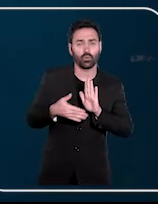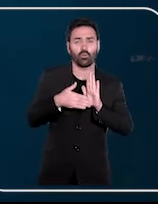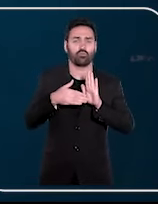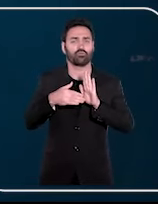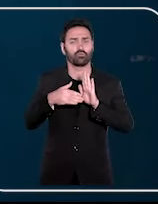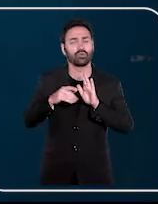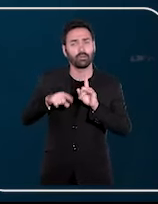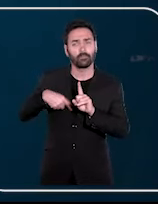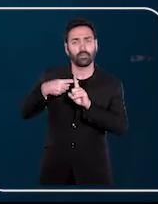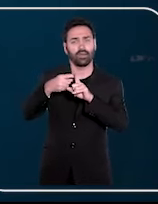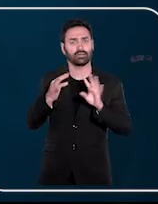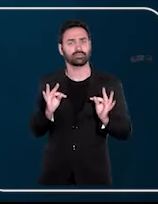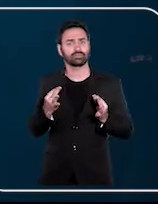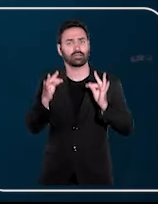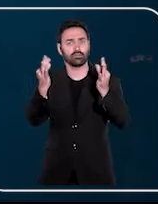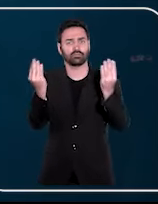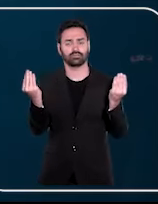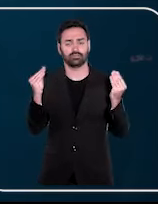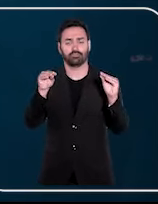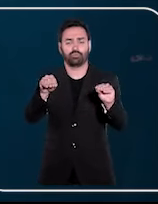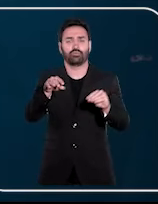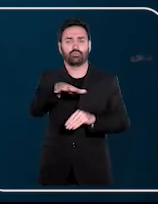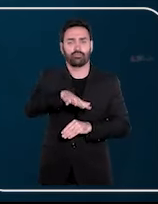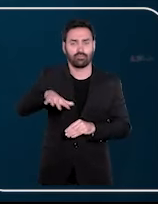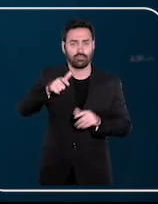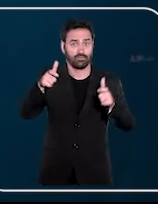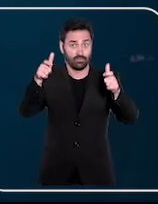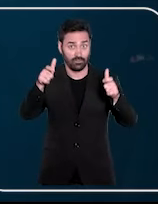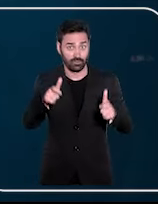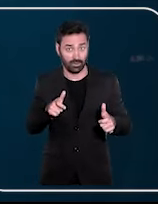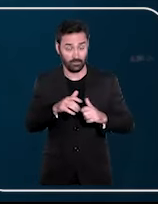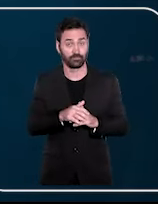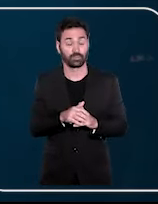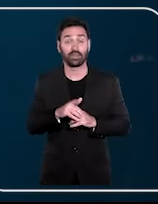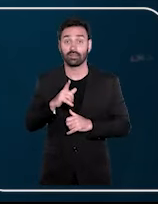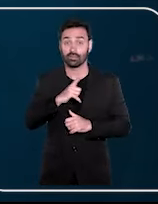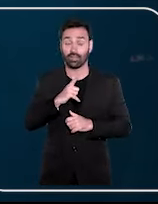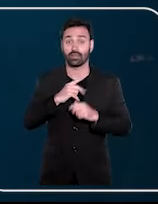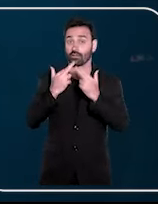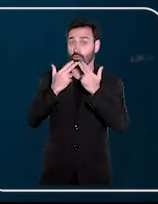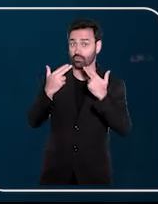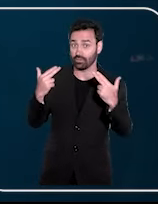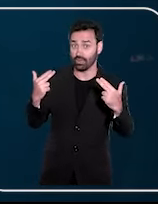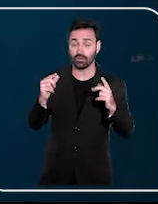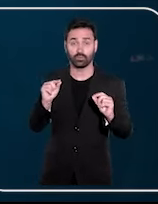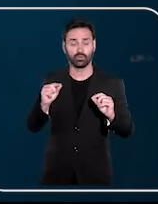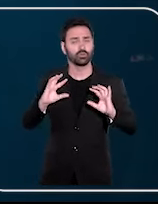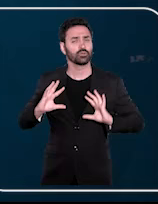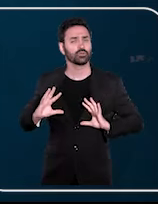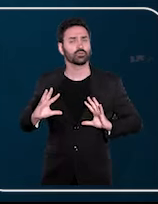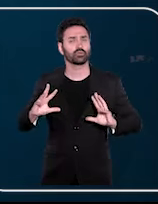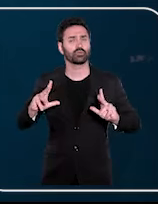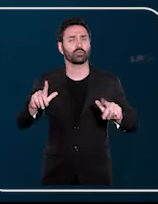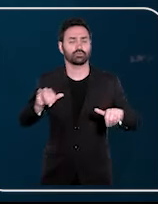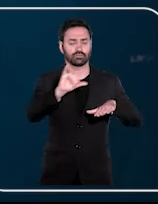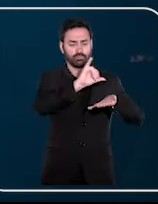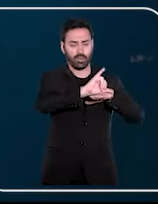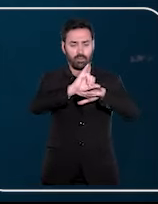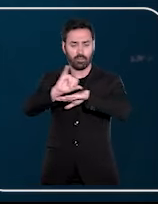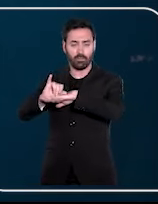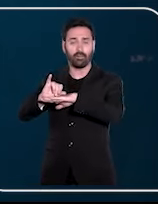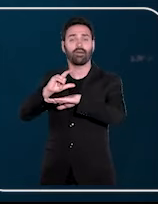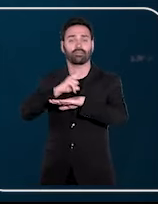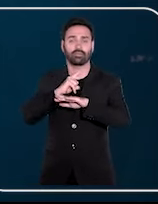novos elementos tecnológicos foram incorporados ao espaço. E tem mais novidades. Todos os elementos